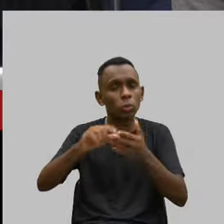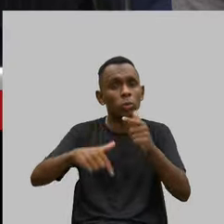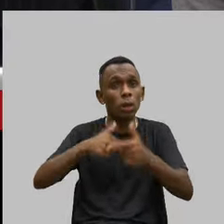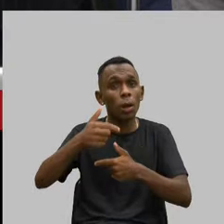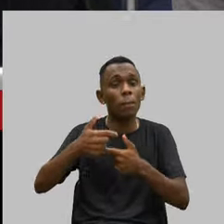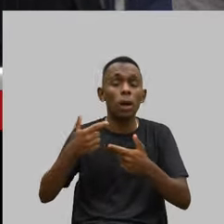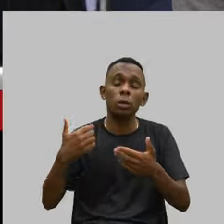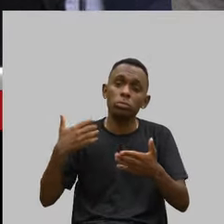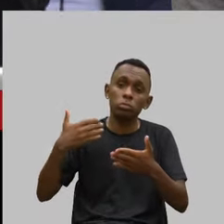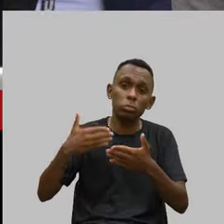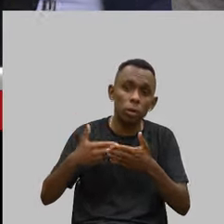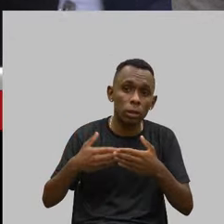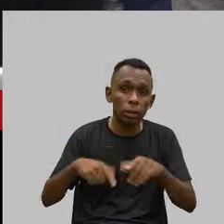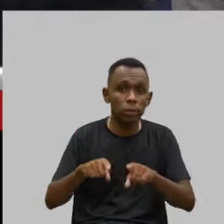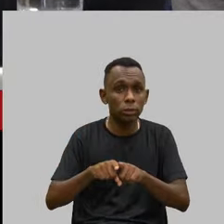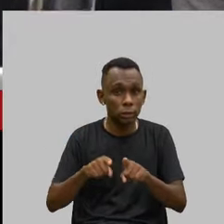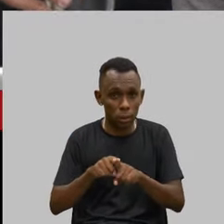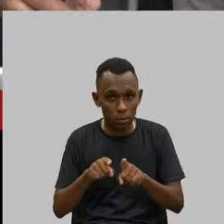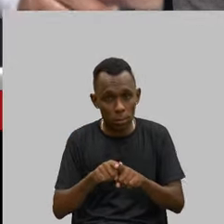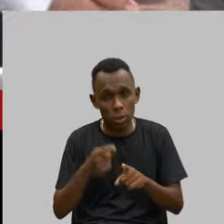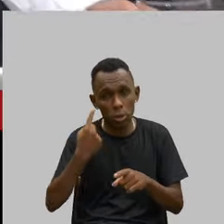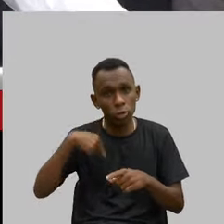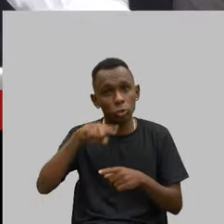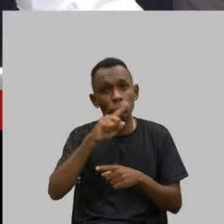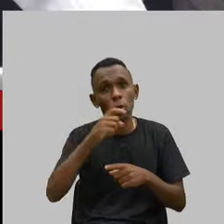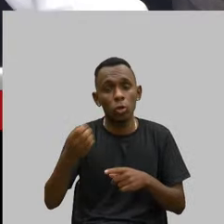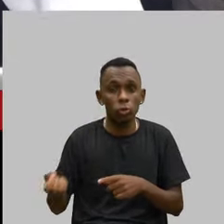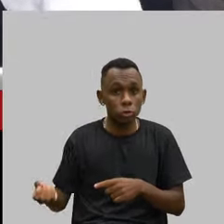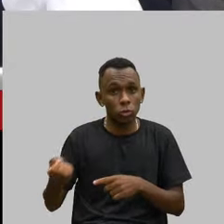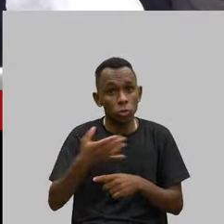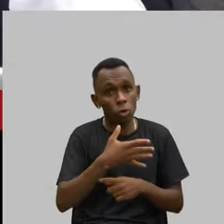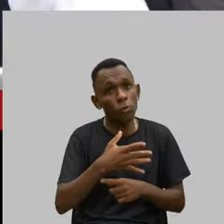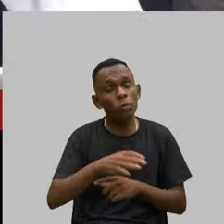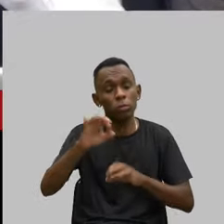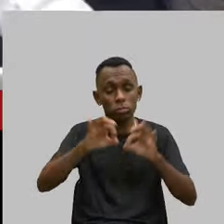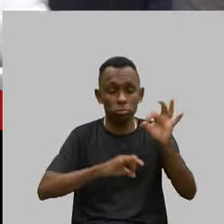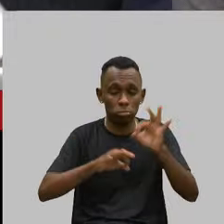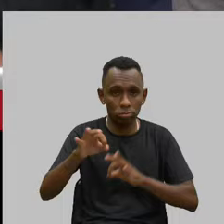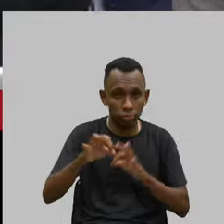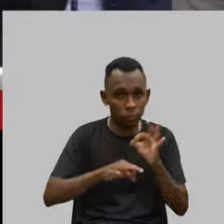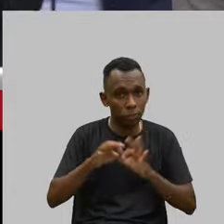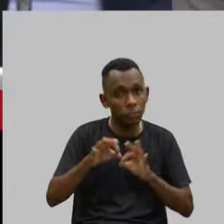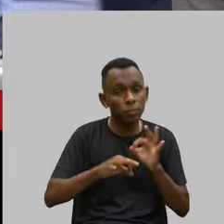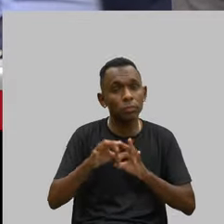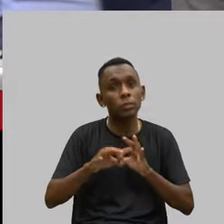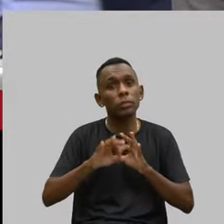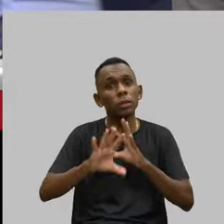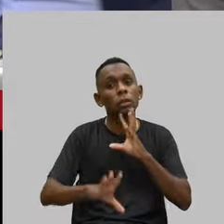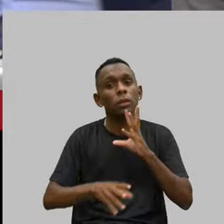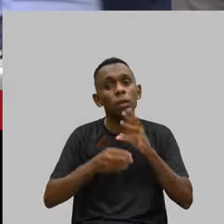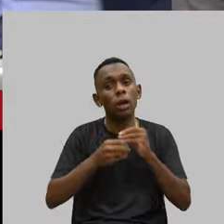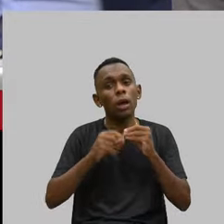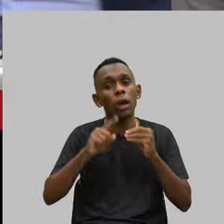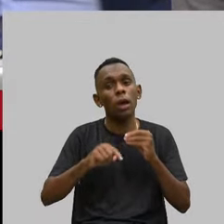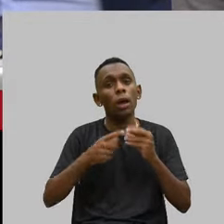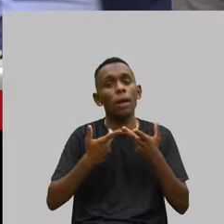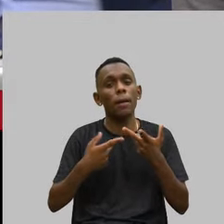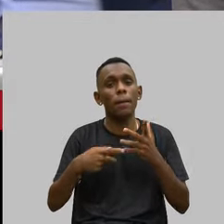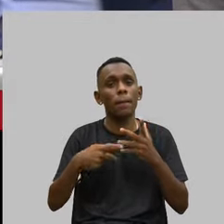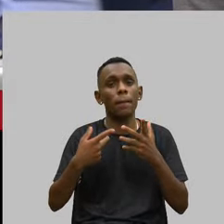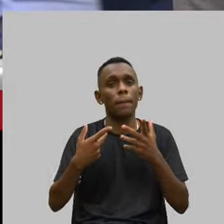recentemente nós atualizamos o o plano E aí nós atualizamos com a a perspectiva